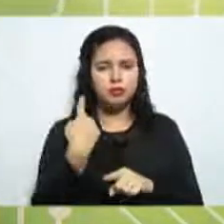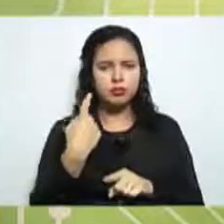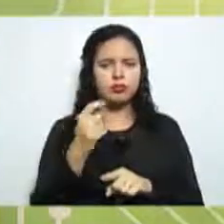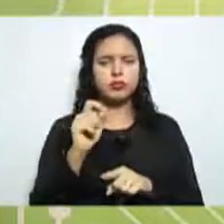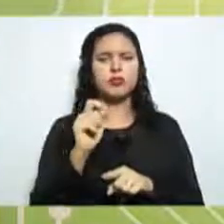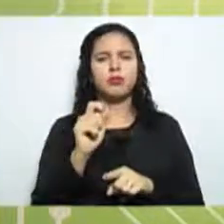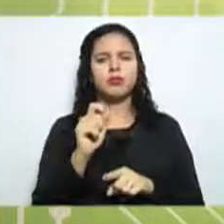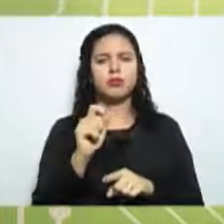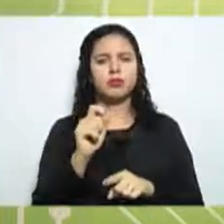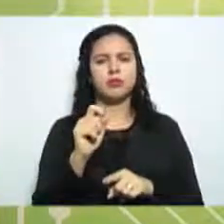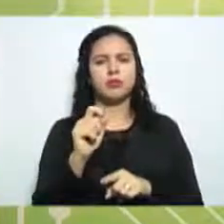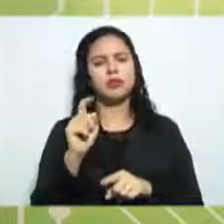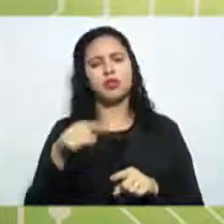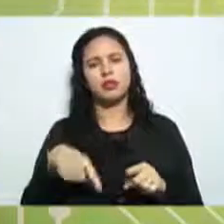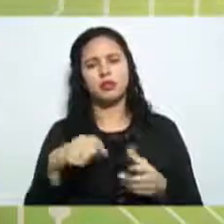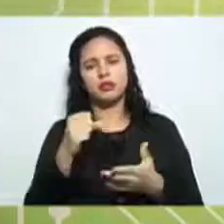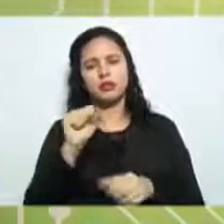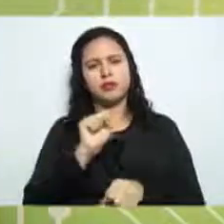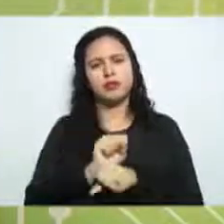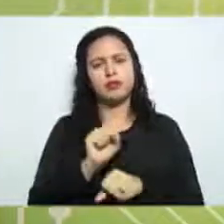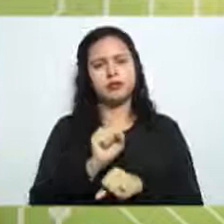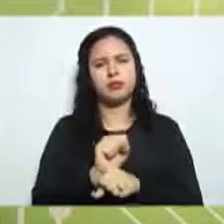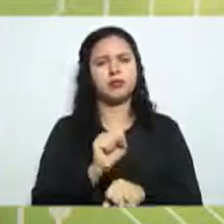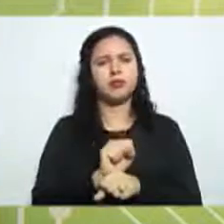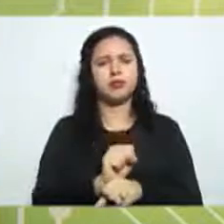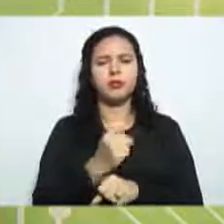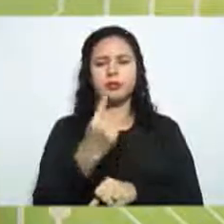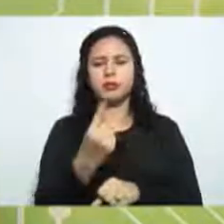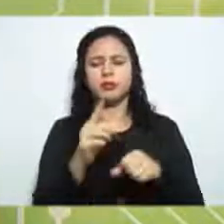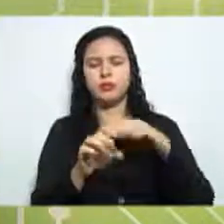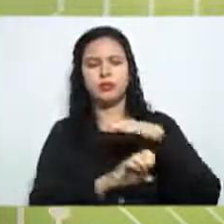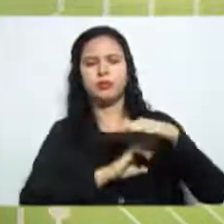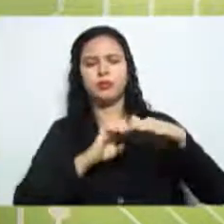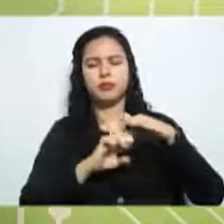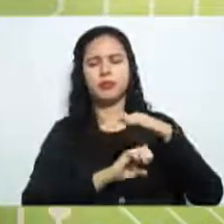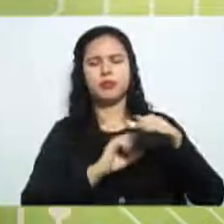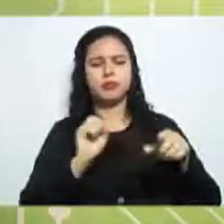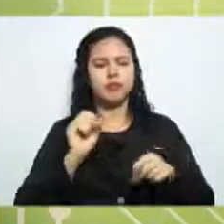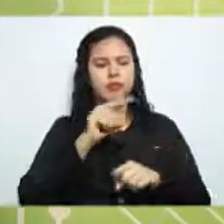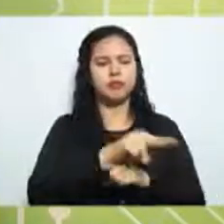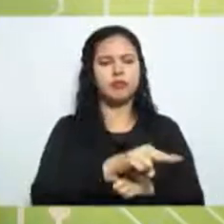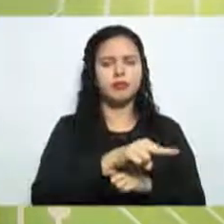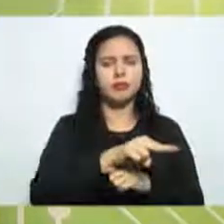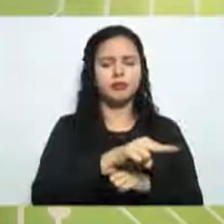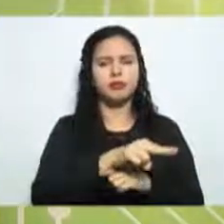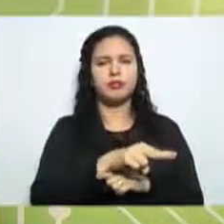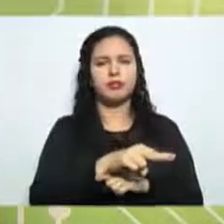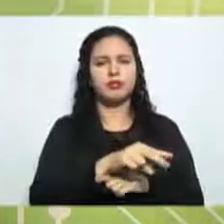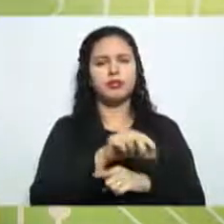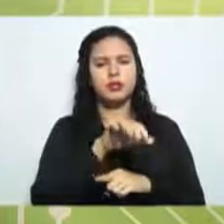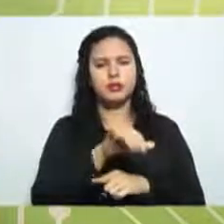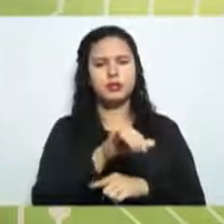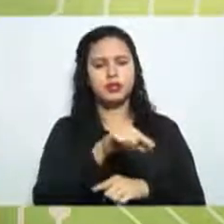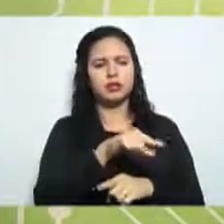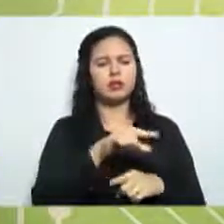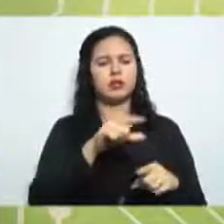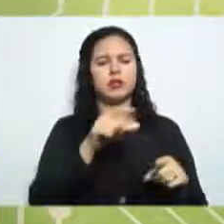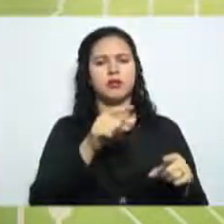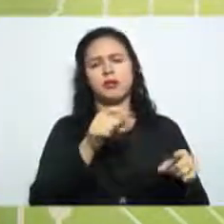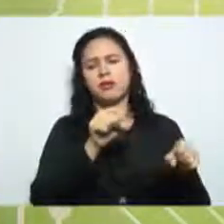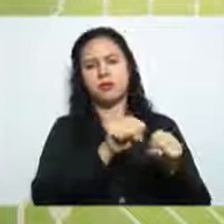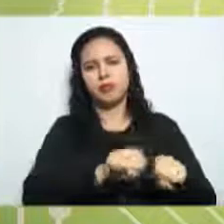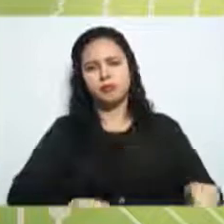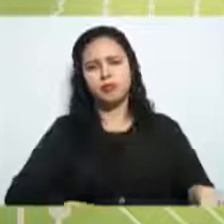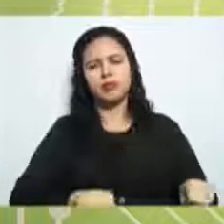fica condicionado a ter uma grande empresa que emprega todo mundo na cidade e que se ela falir a gente vai perder